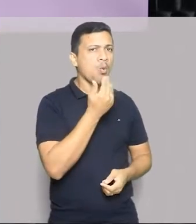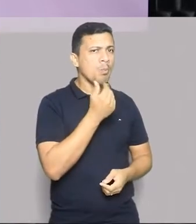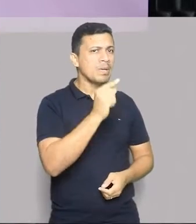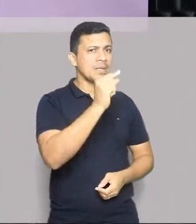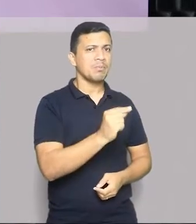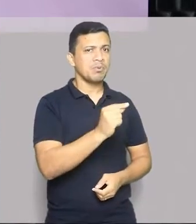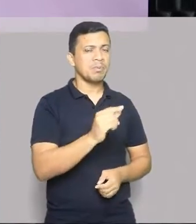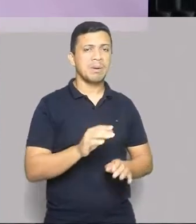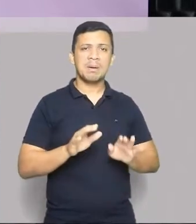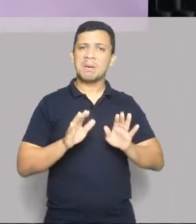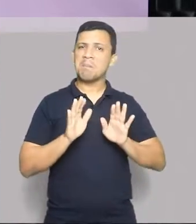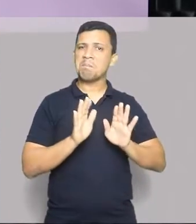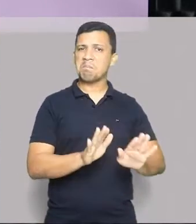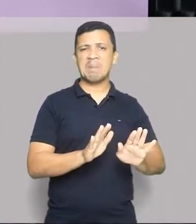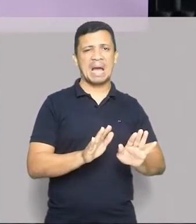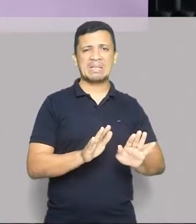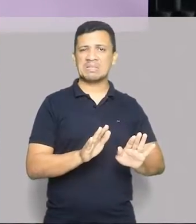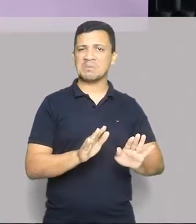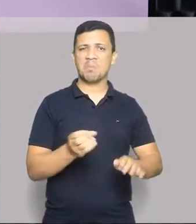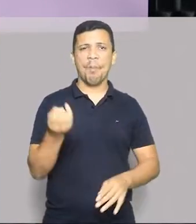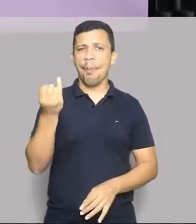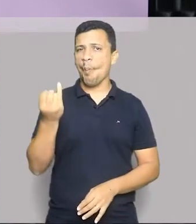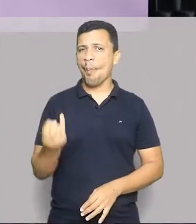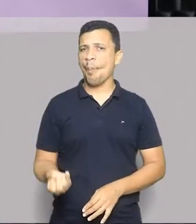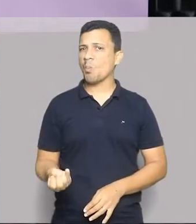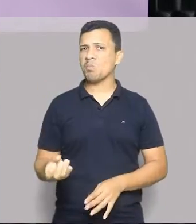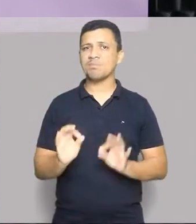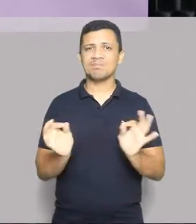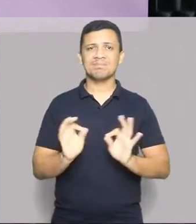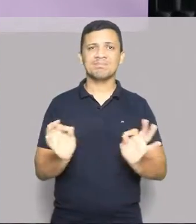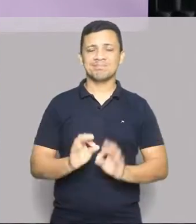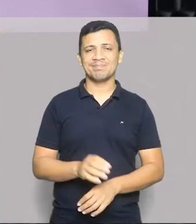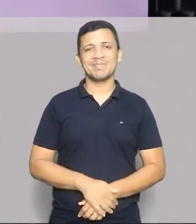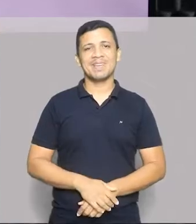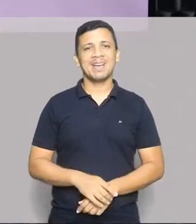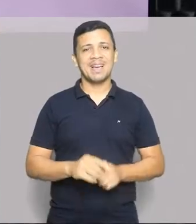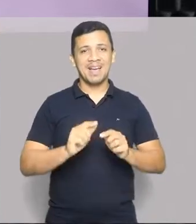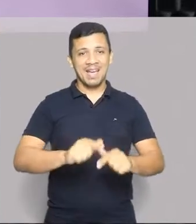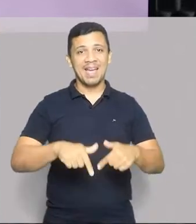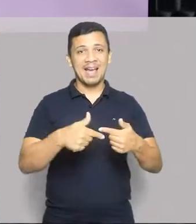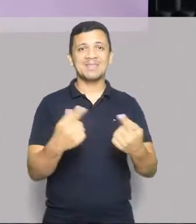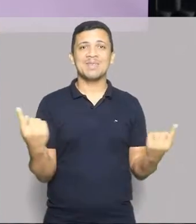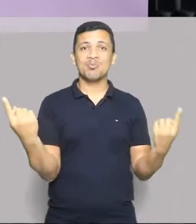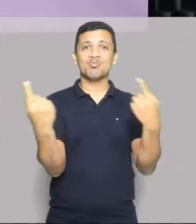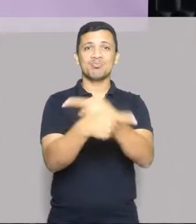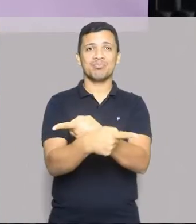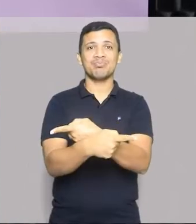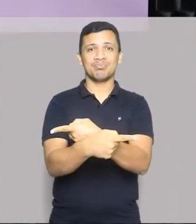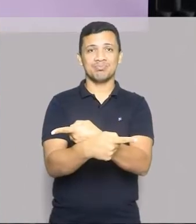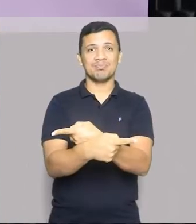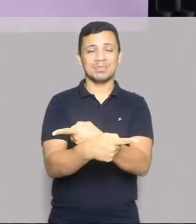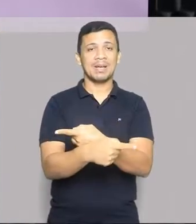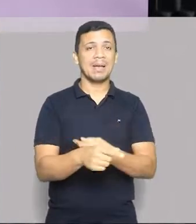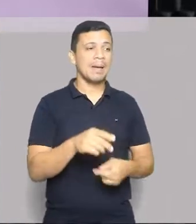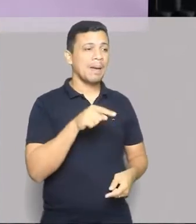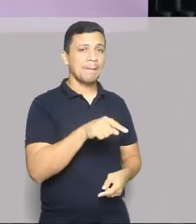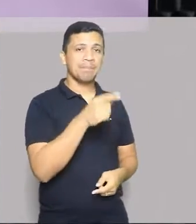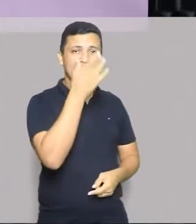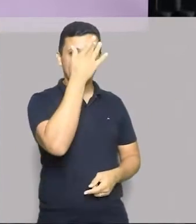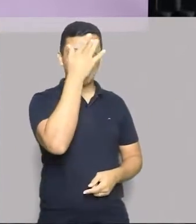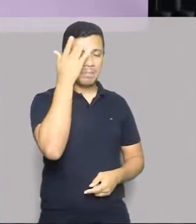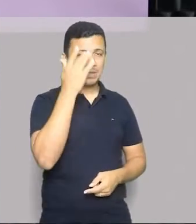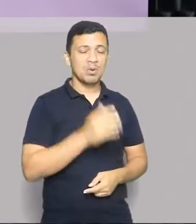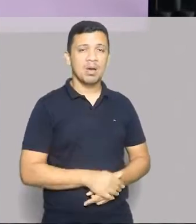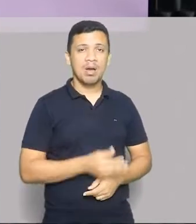emagreceram. Olha só, fazer a dieta e não emagrecer são ações que se contrapõem, né? Afinal de contas, o fazer a